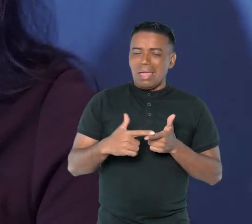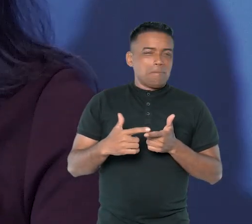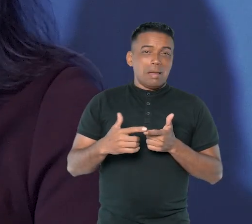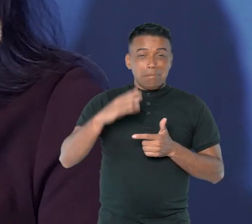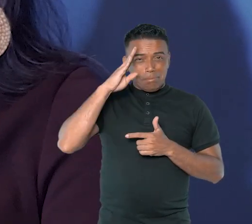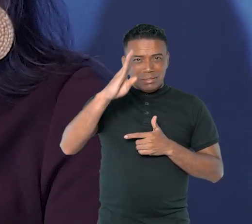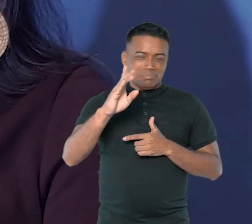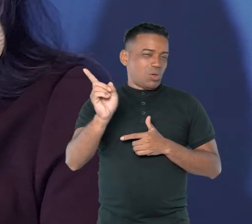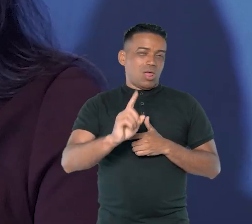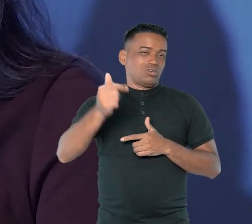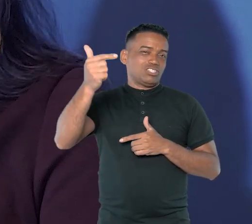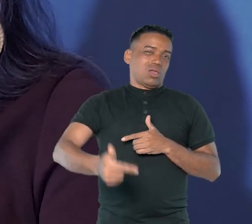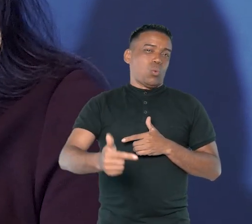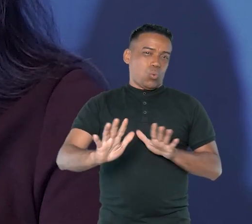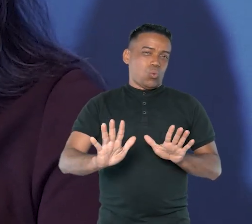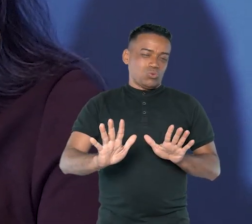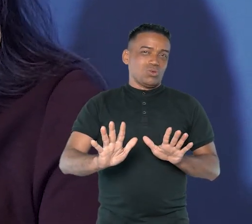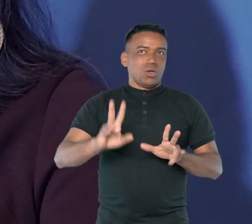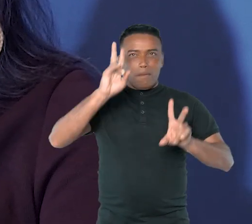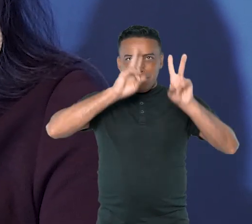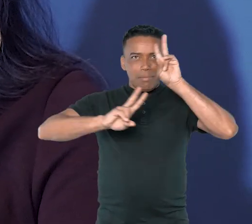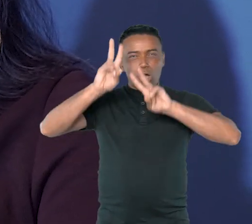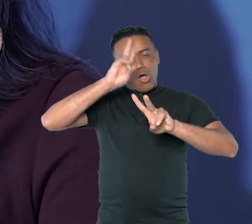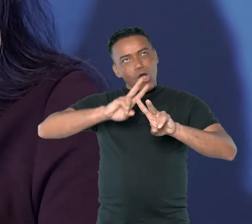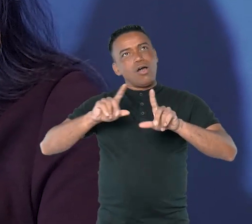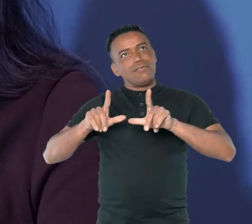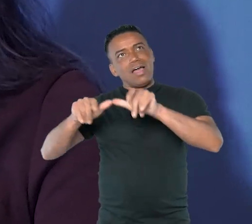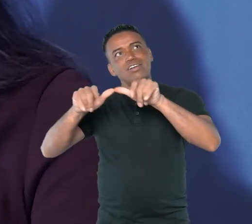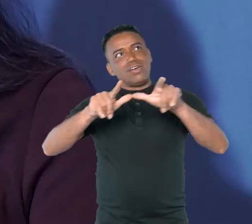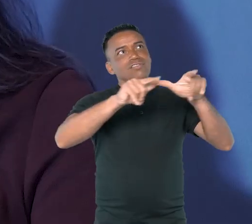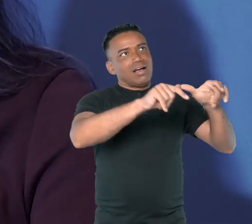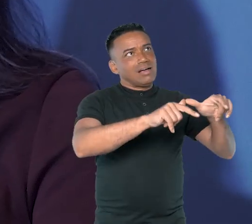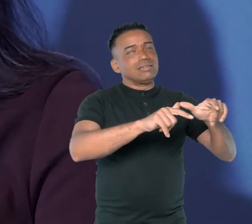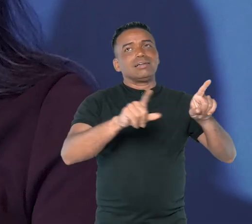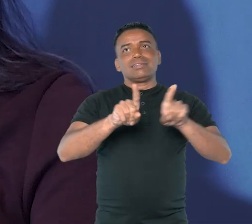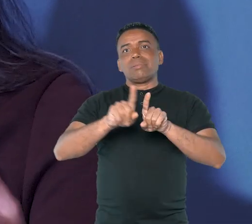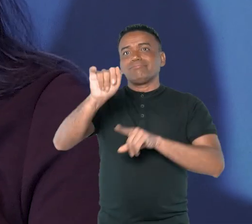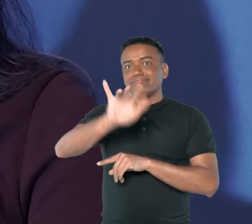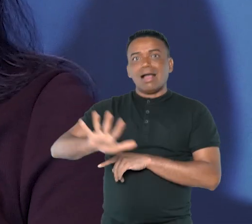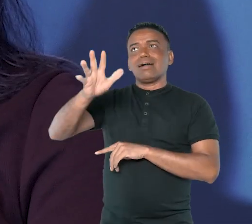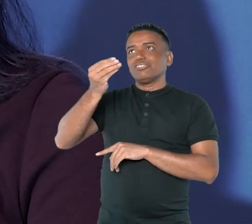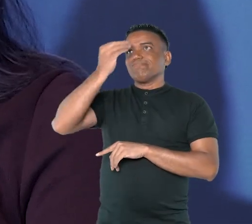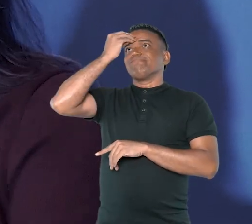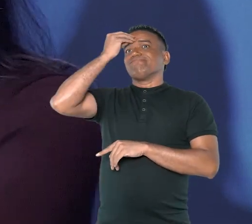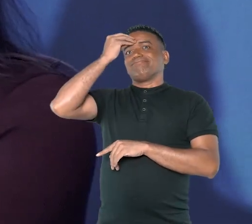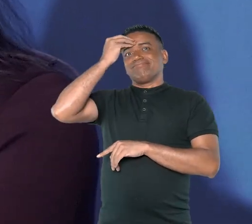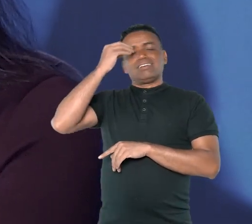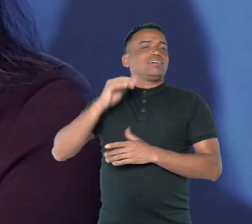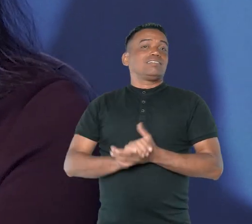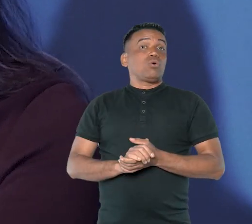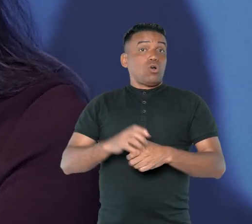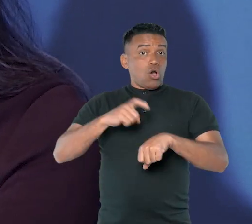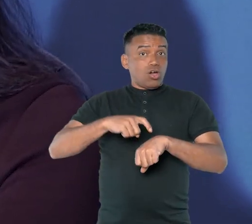secundária. Assim. A memória foi trazendo essas viagens, esses lugares e cenas, né? Porque quando você lê o